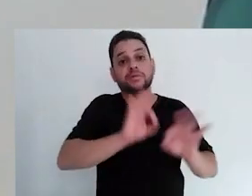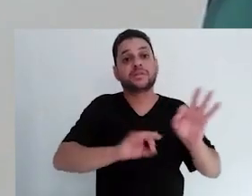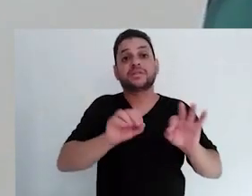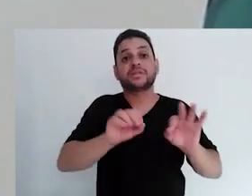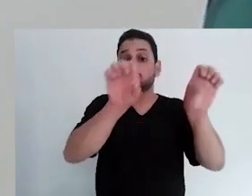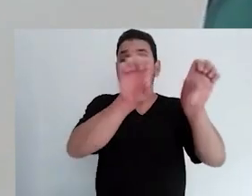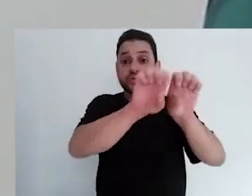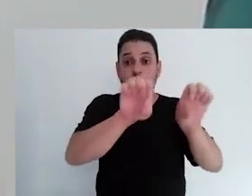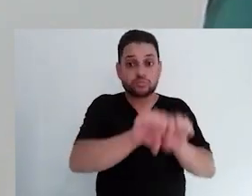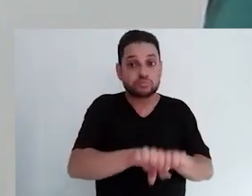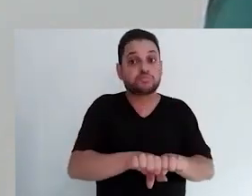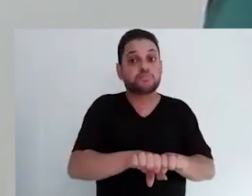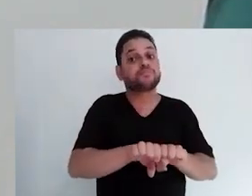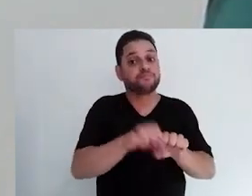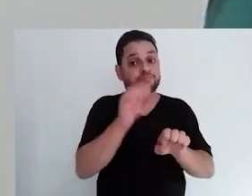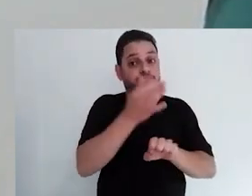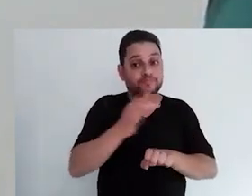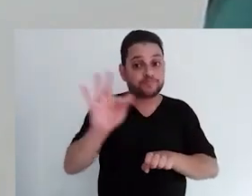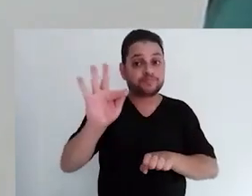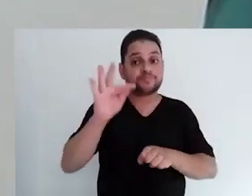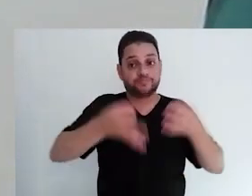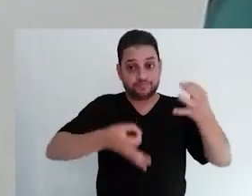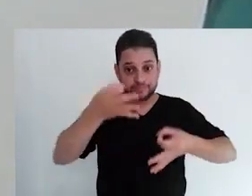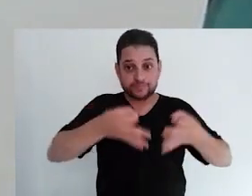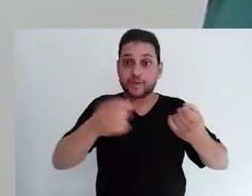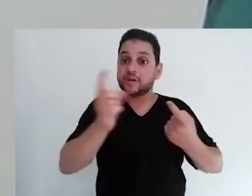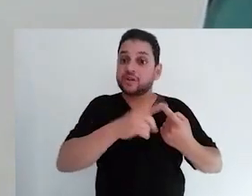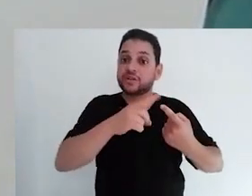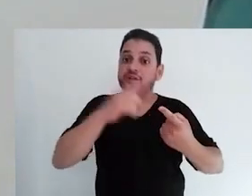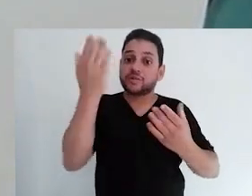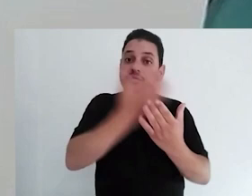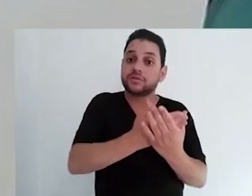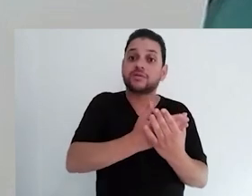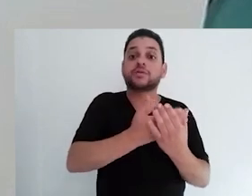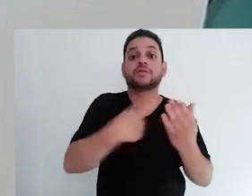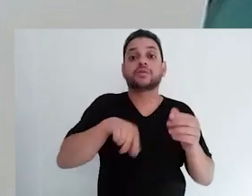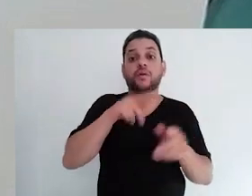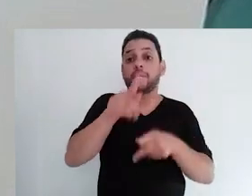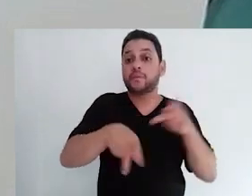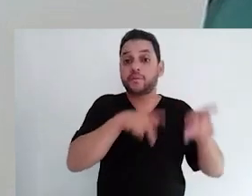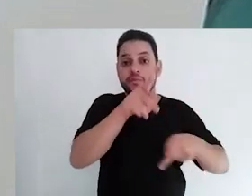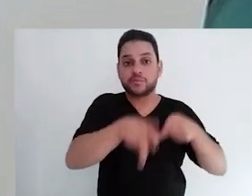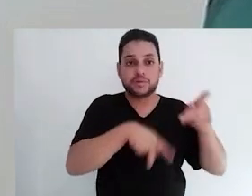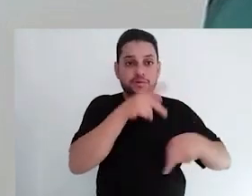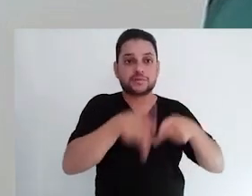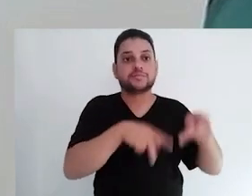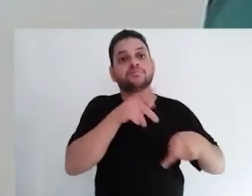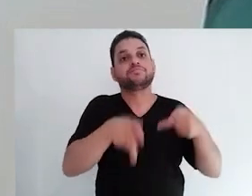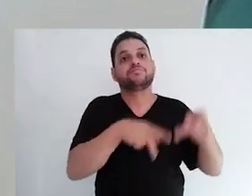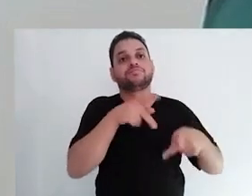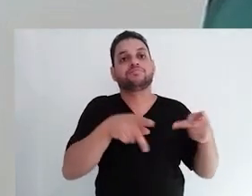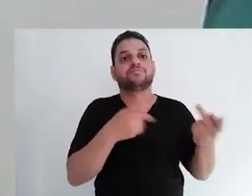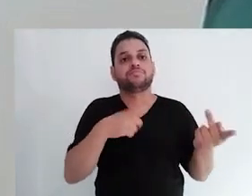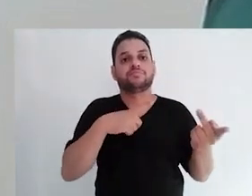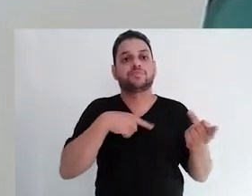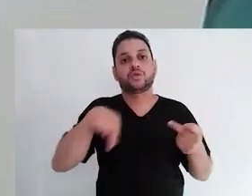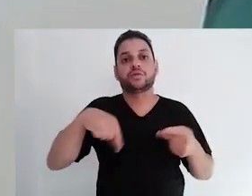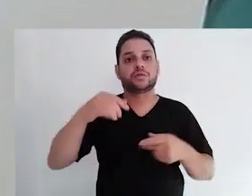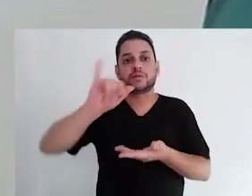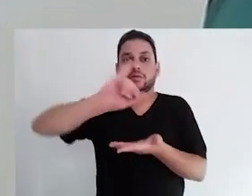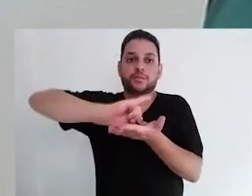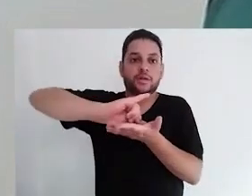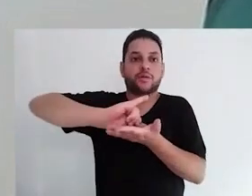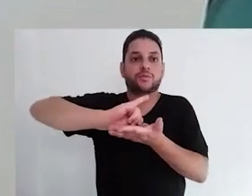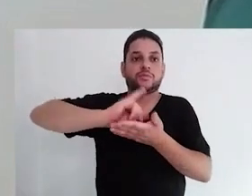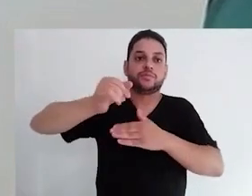Justiça Federal, de tipo de processo e de população que atende muito dísparo. O que a gente tem na capital de São Paulo hoje,